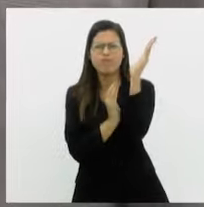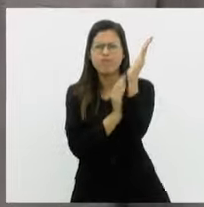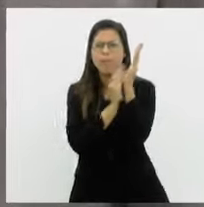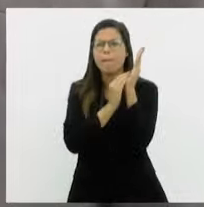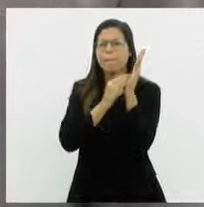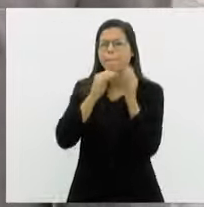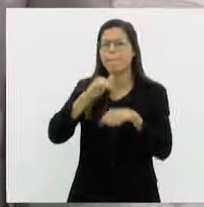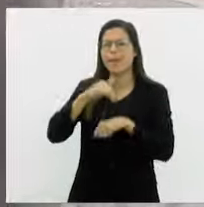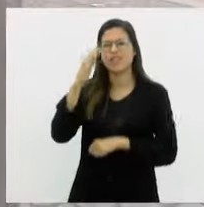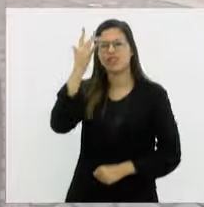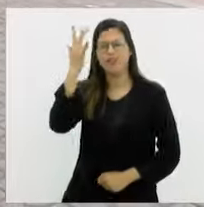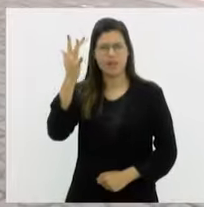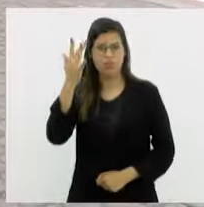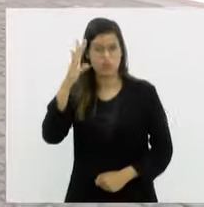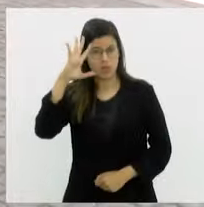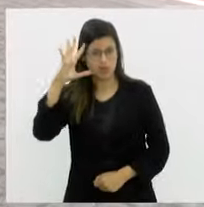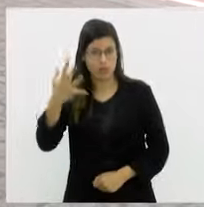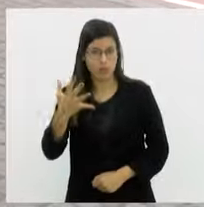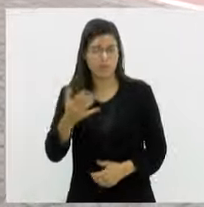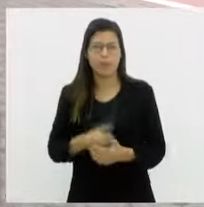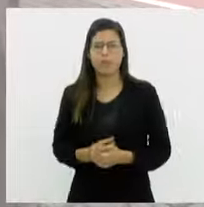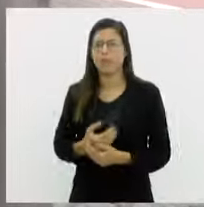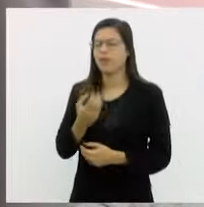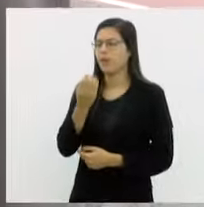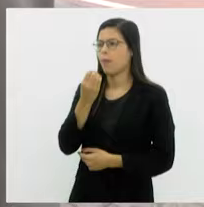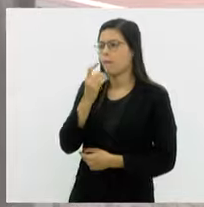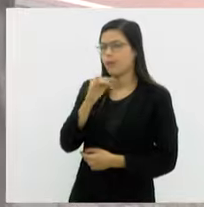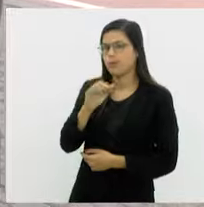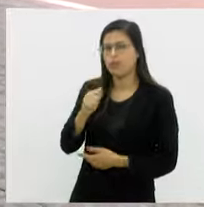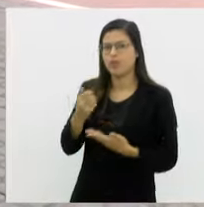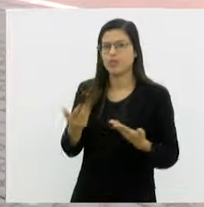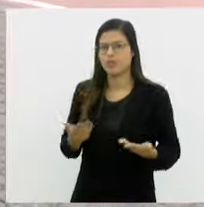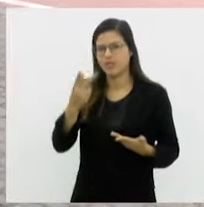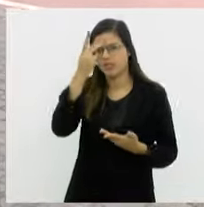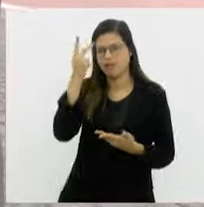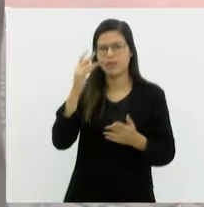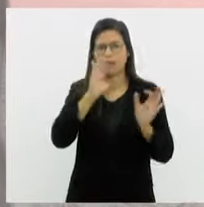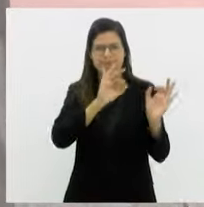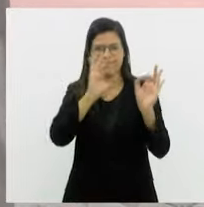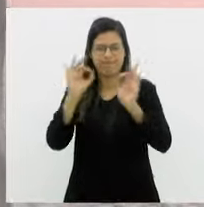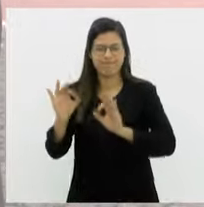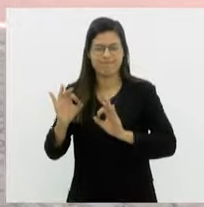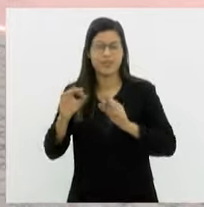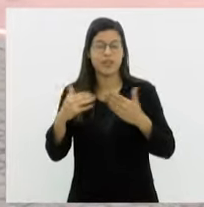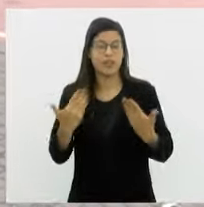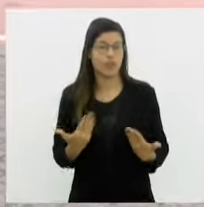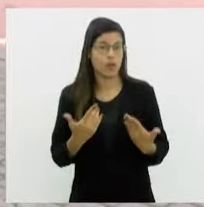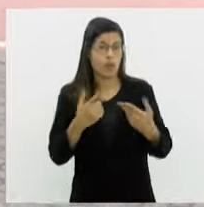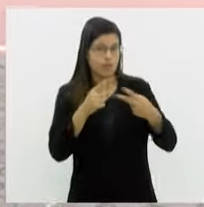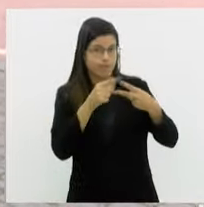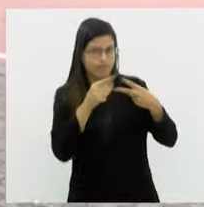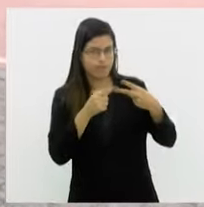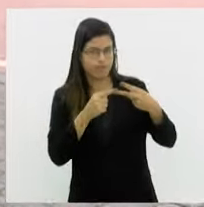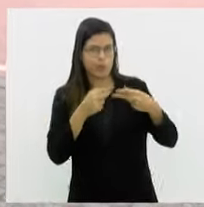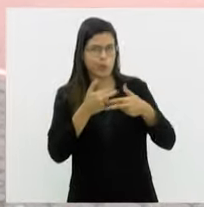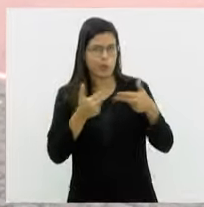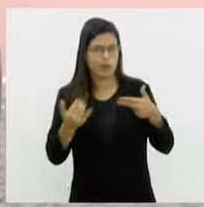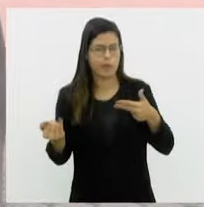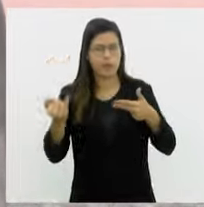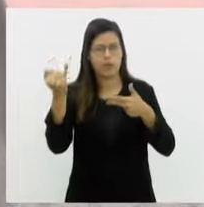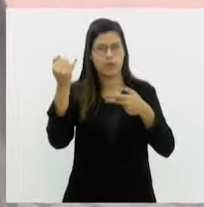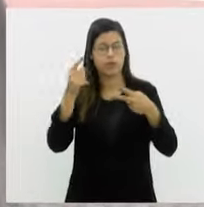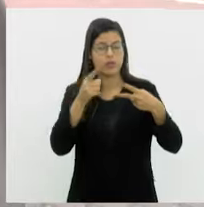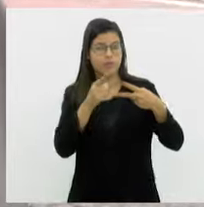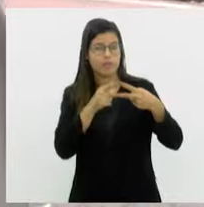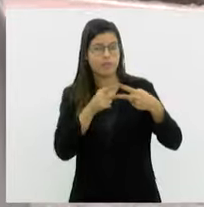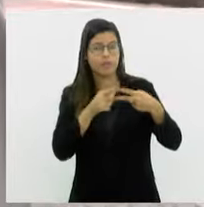resolvido? Bom dia. Bom dia a quem nos assiste na TV Alerj. Veja bem, são 2 fatores importantes. O primeiro é um